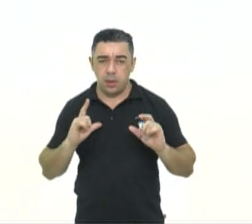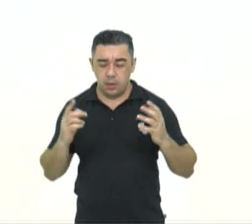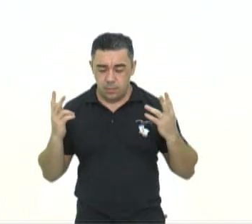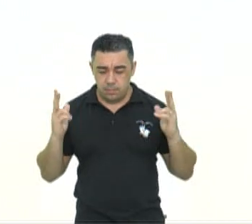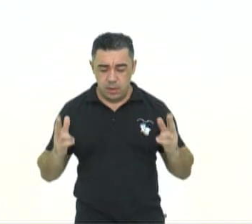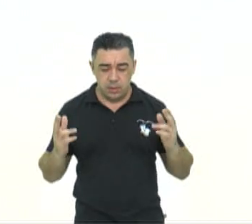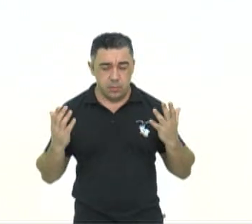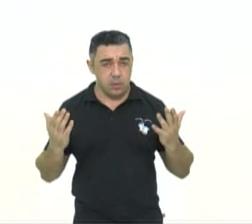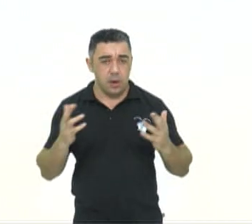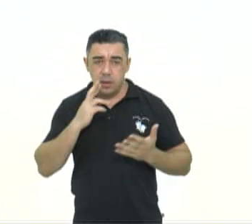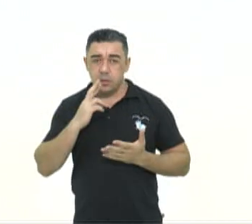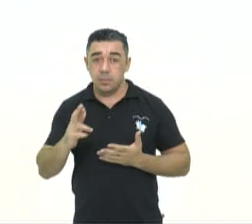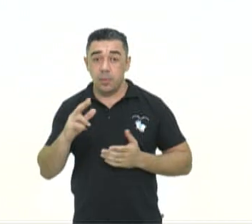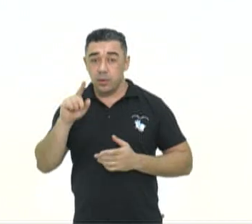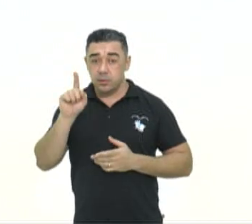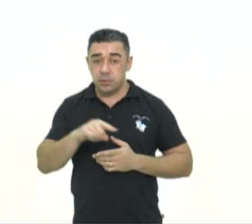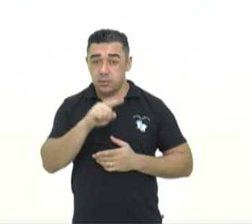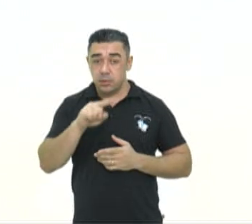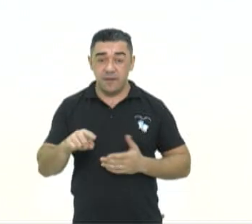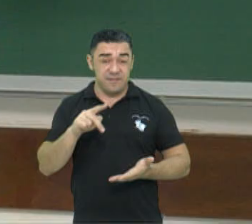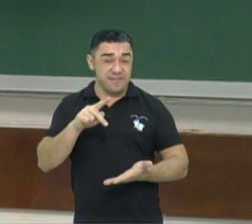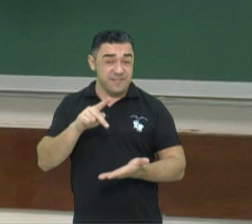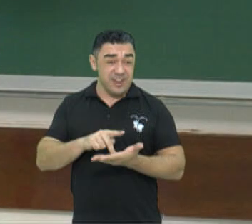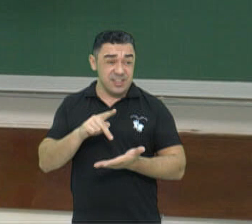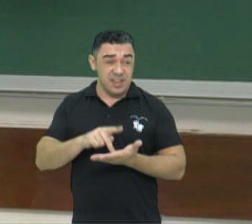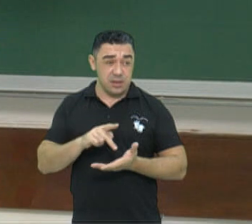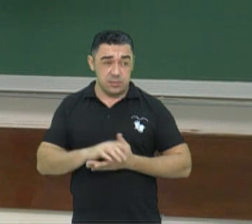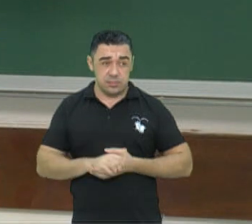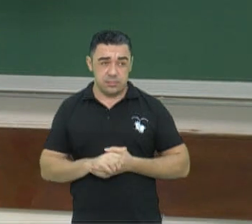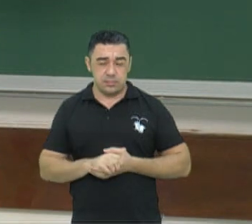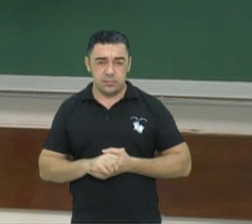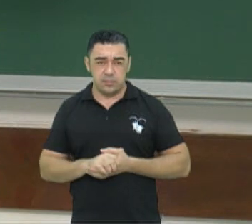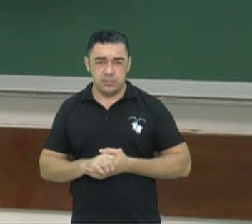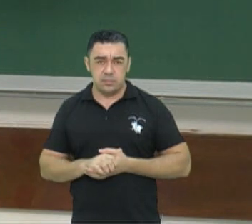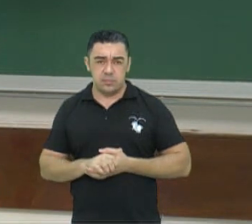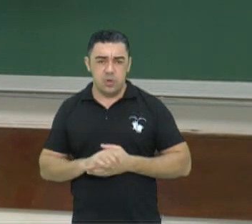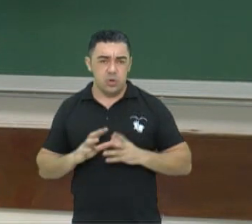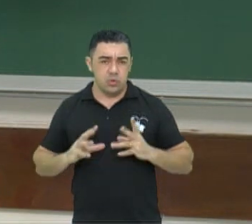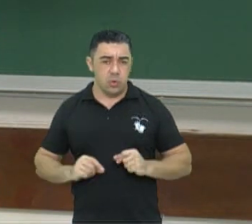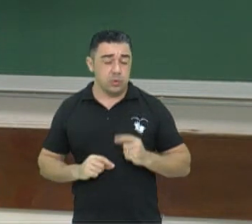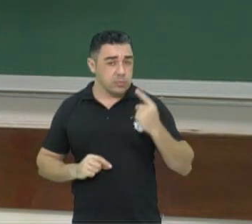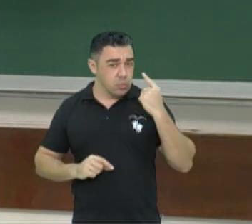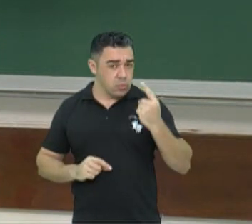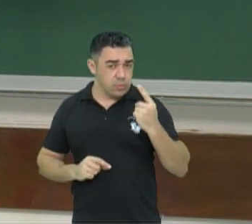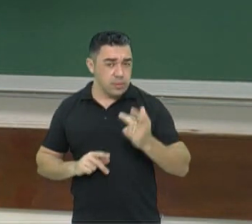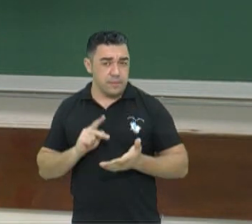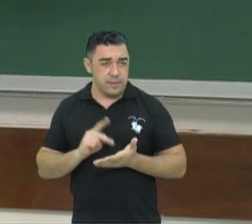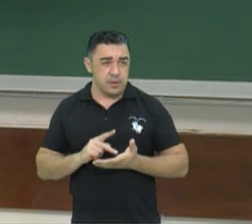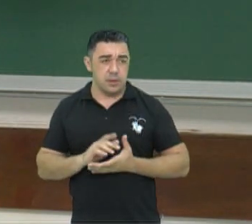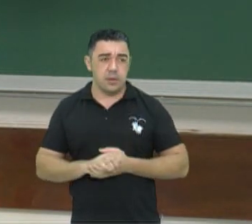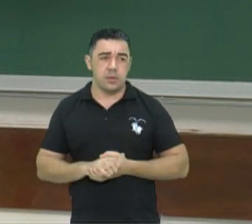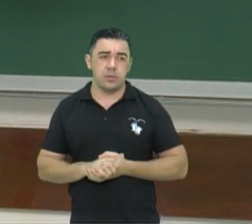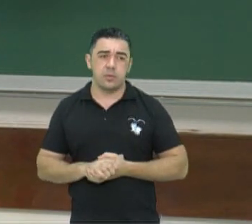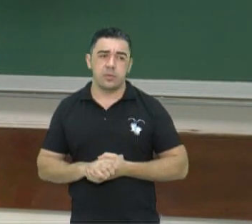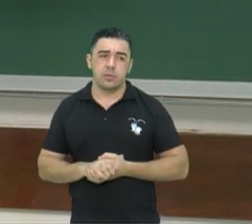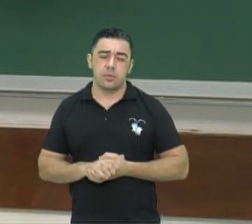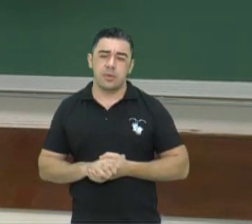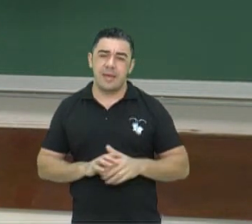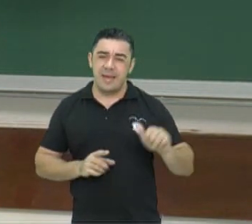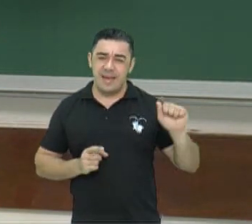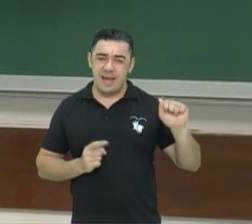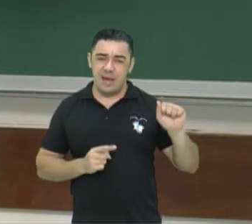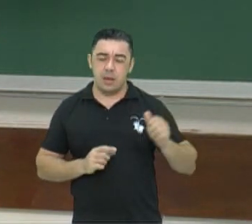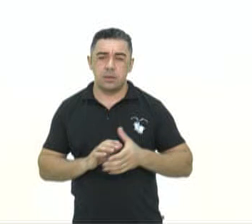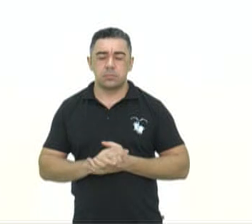congruentes, assinale a alternativa verdadeira. Então, de todas elas, somente uma que é a verdadeira. Letra